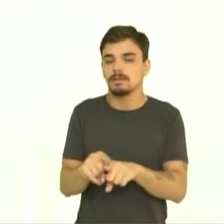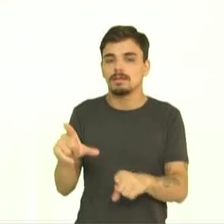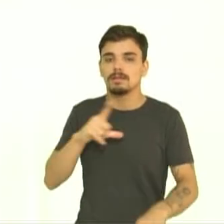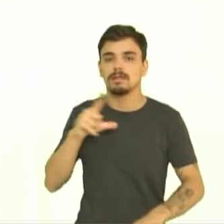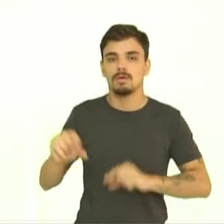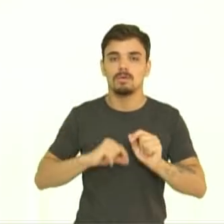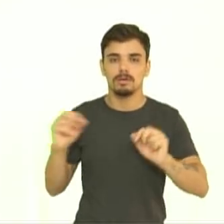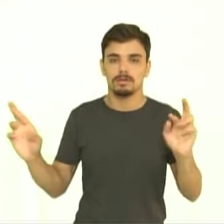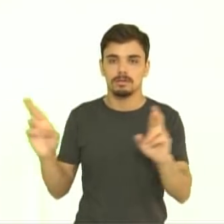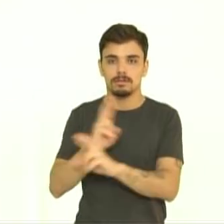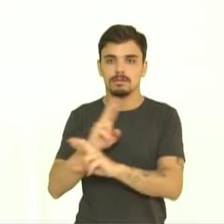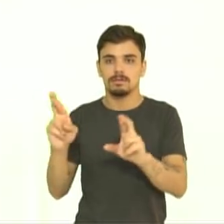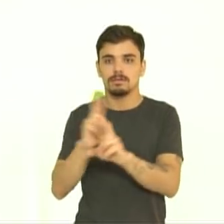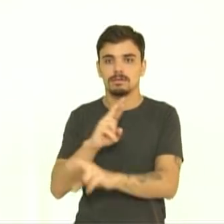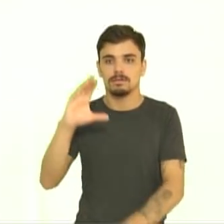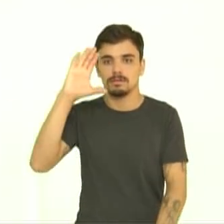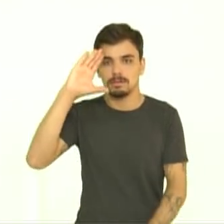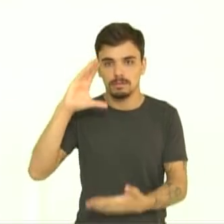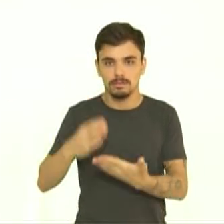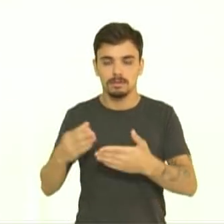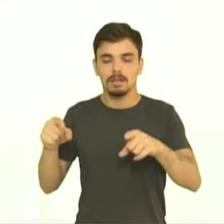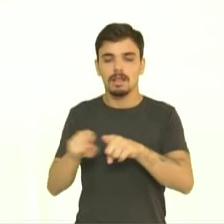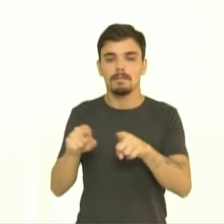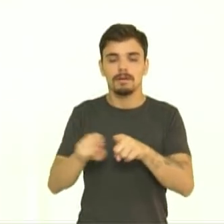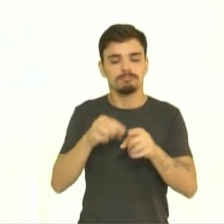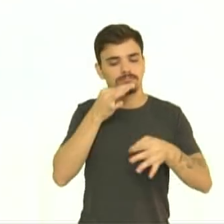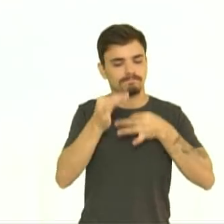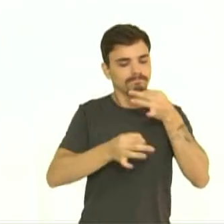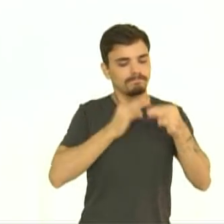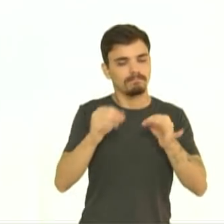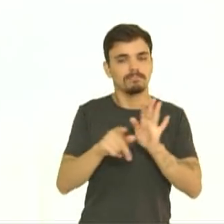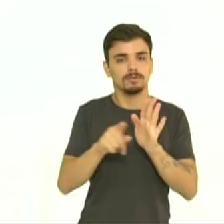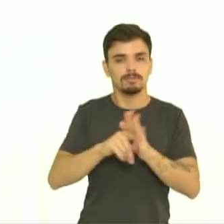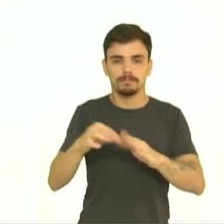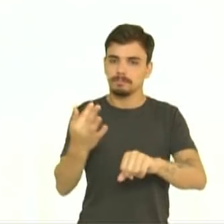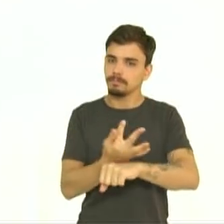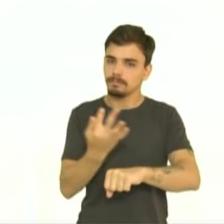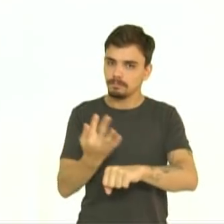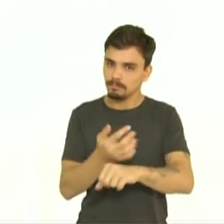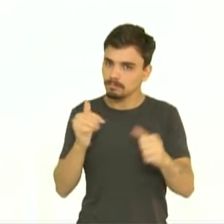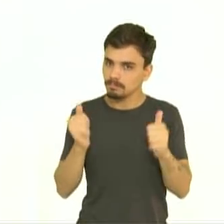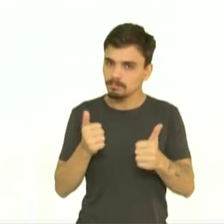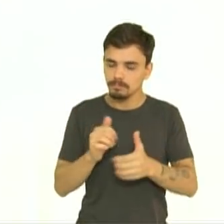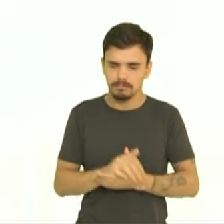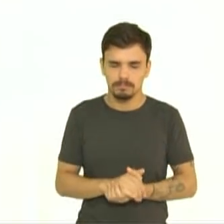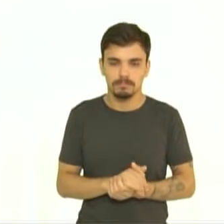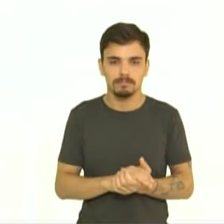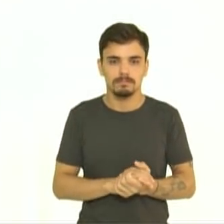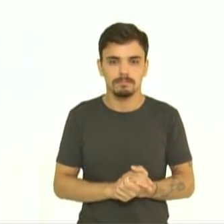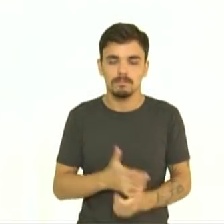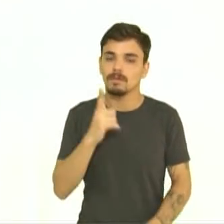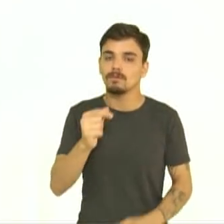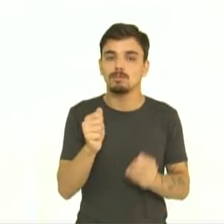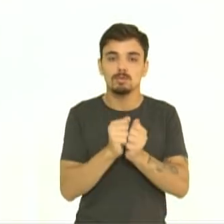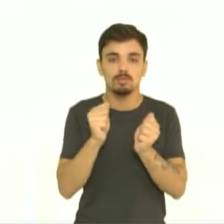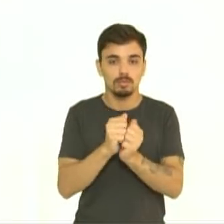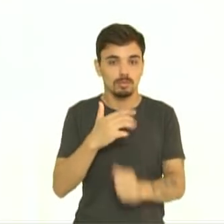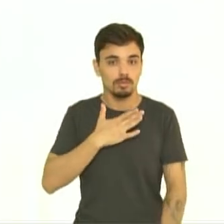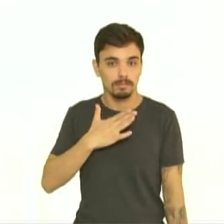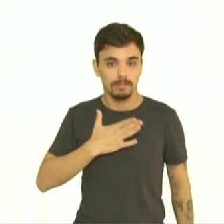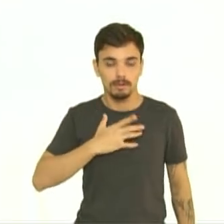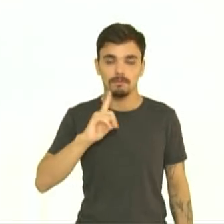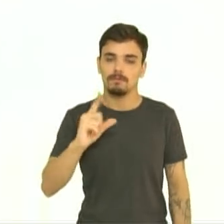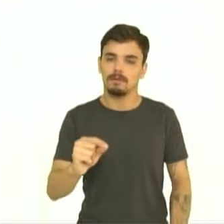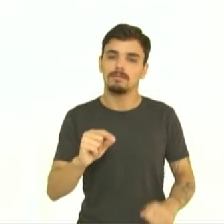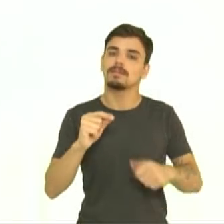estabelecer relação entre a tese e os argumentos oferecidos para sustentá-la, tá bom? Vem comigo então, vamos trabalhar com